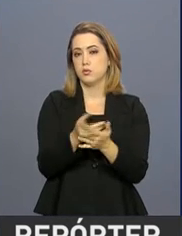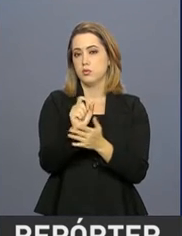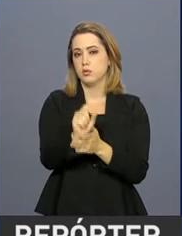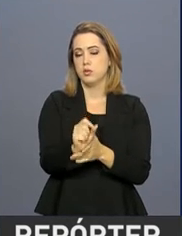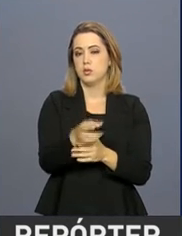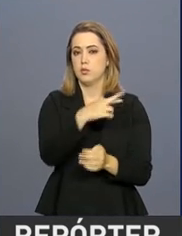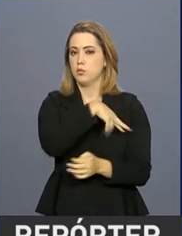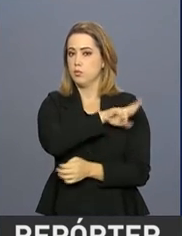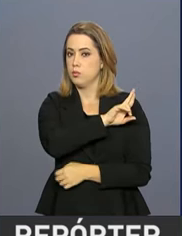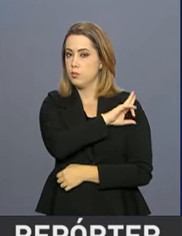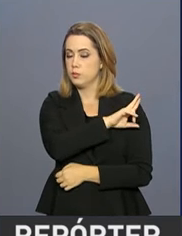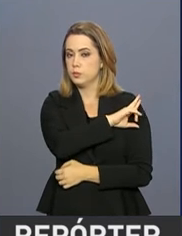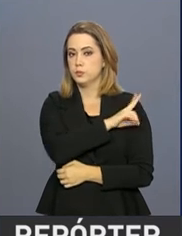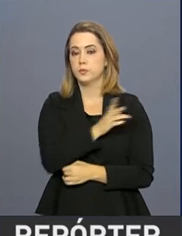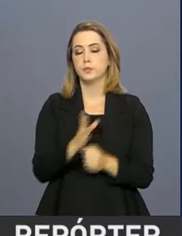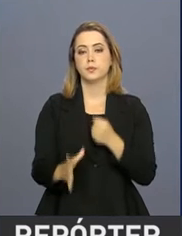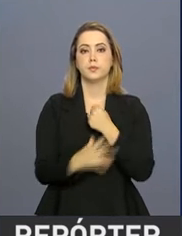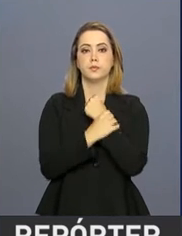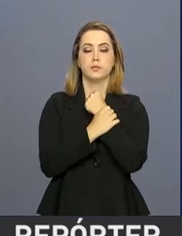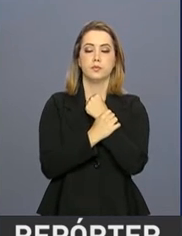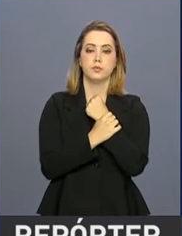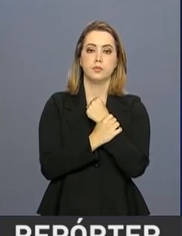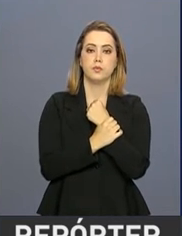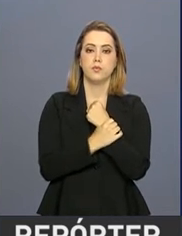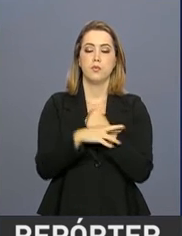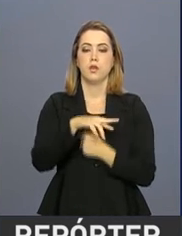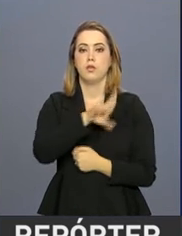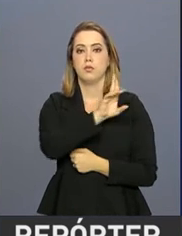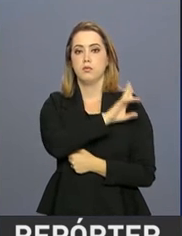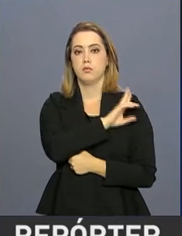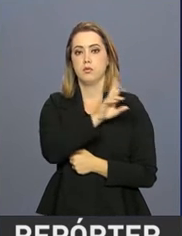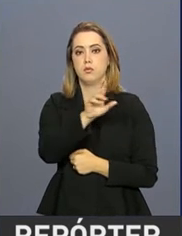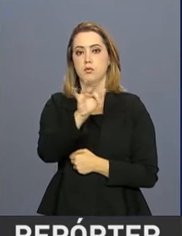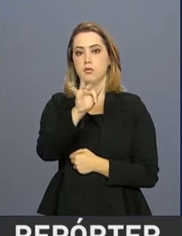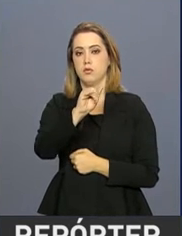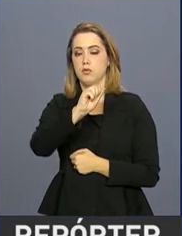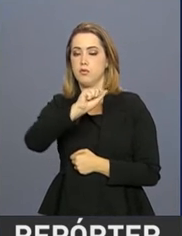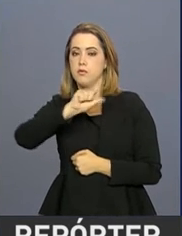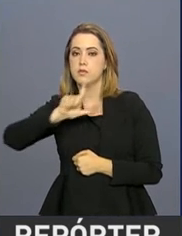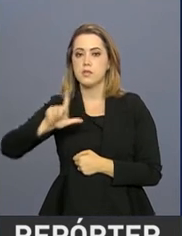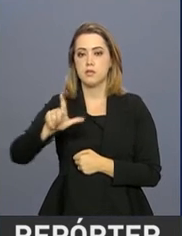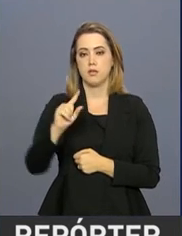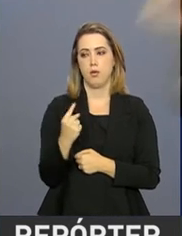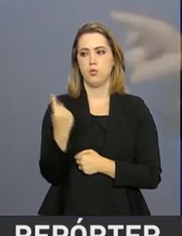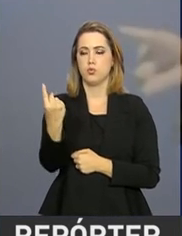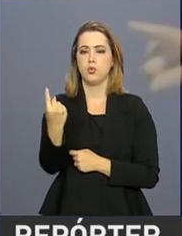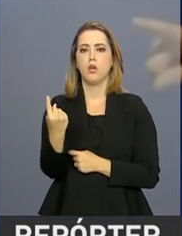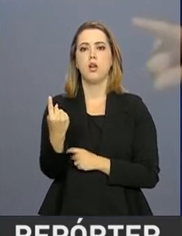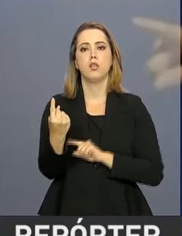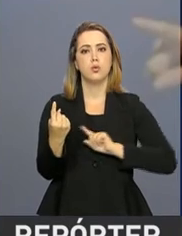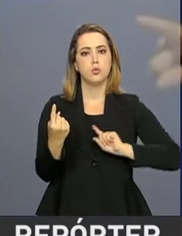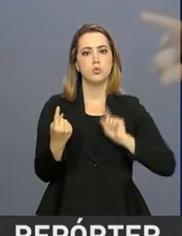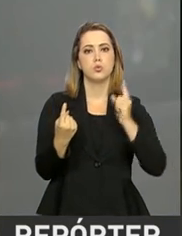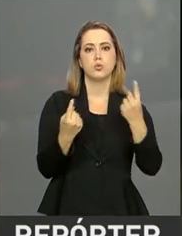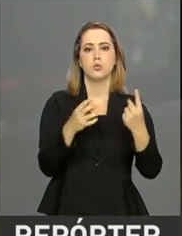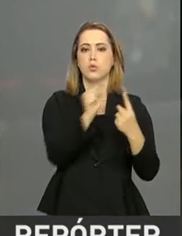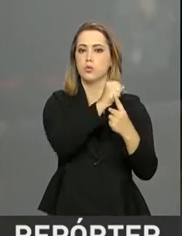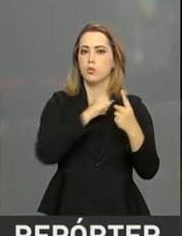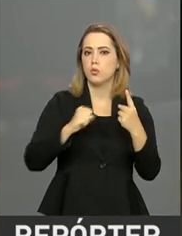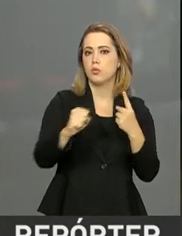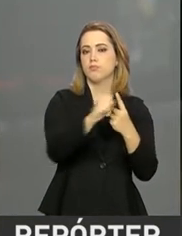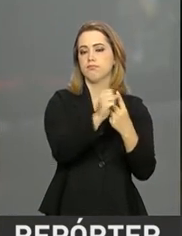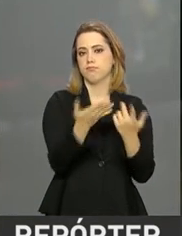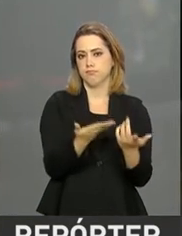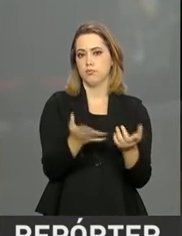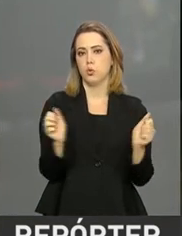da segurança responsabilidade fiscal de um lado e responsabilidade social de outro lado